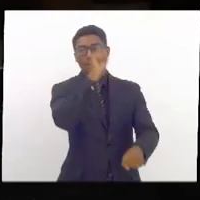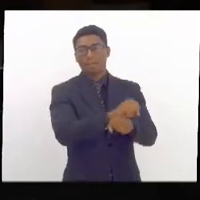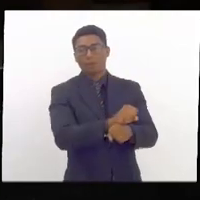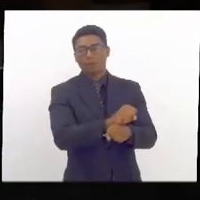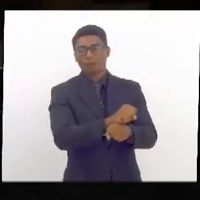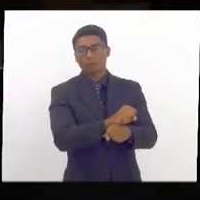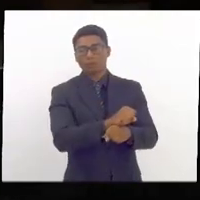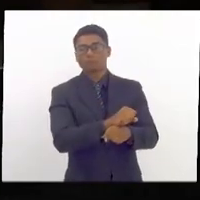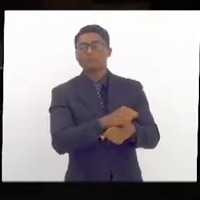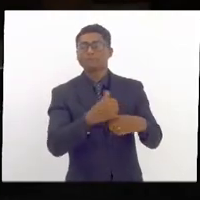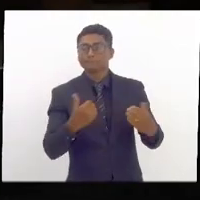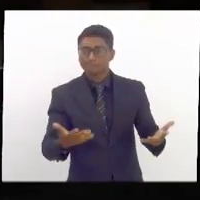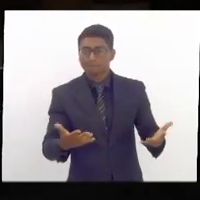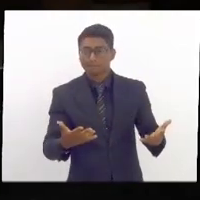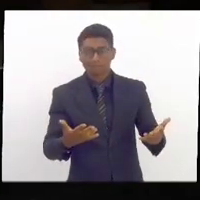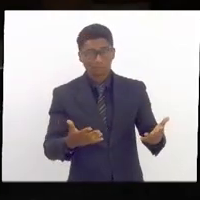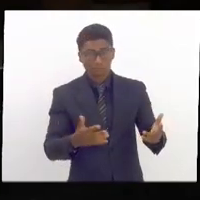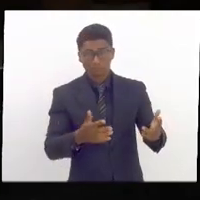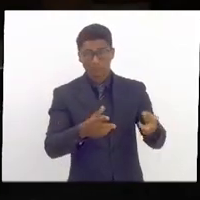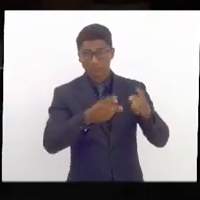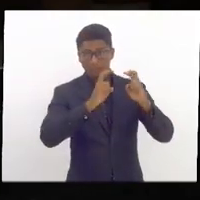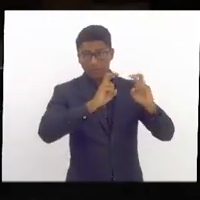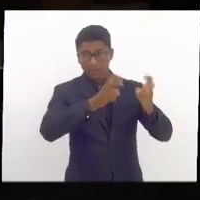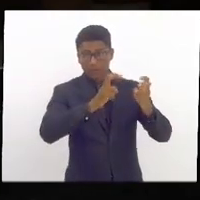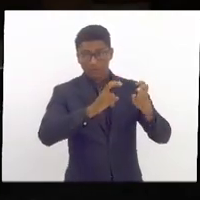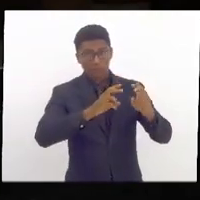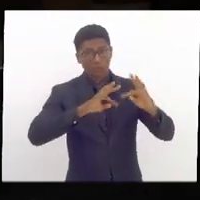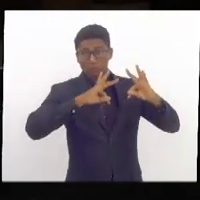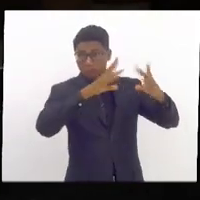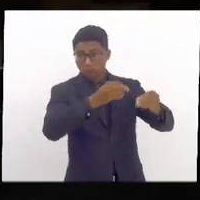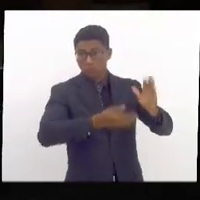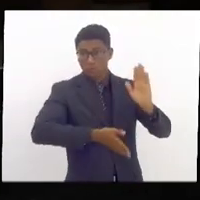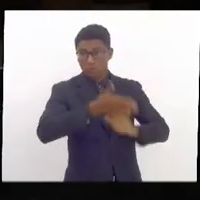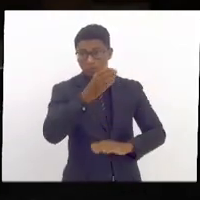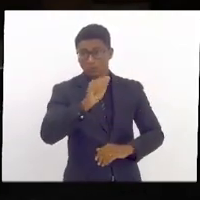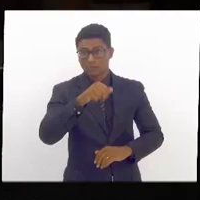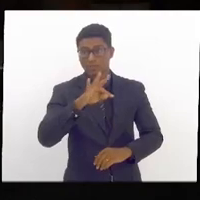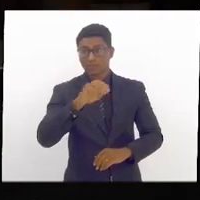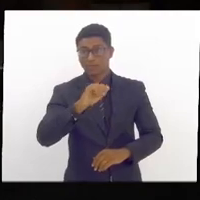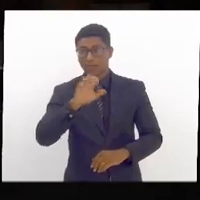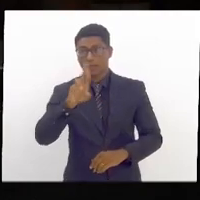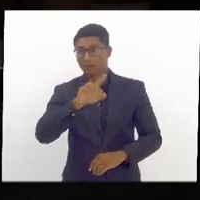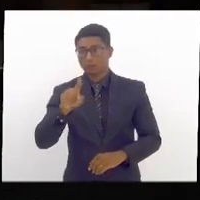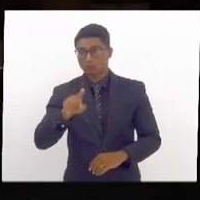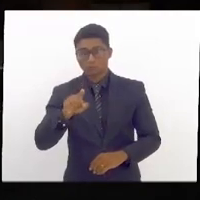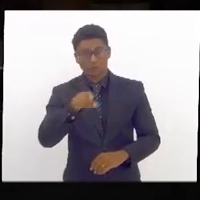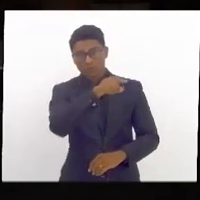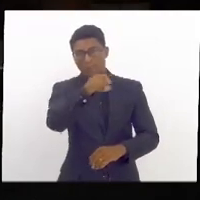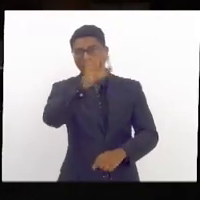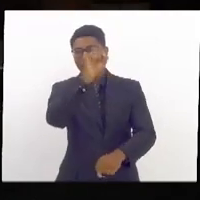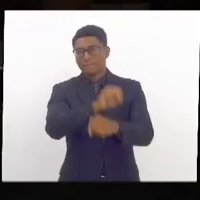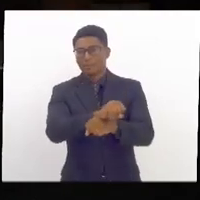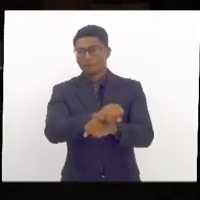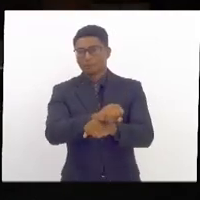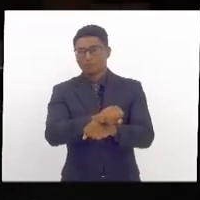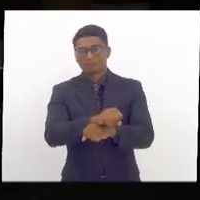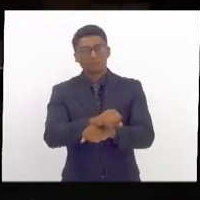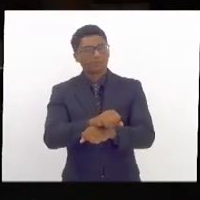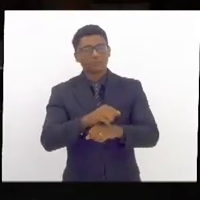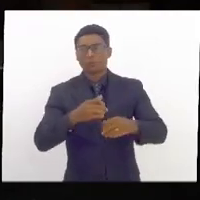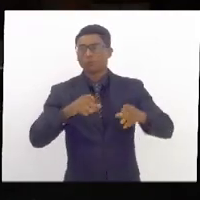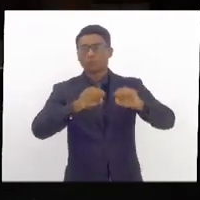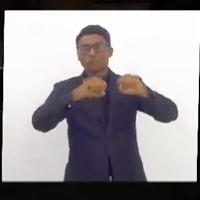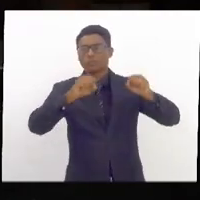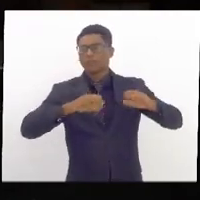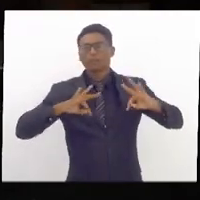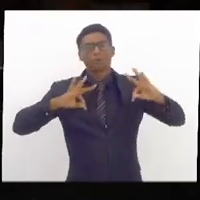Ribeiro, todos os trens que estavam saindo de Santa Cruz, sentido Bento Ribeiro, deixaram de funcionar. Então, foi uma... paralisou o sistema como